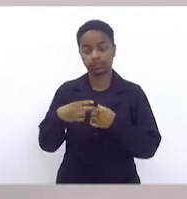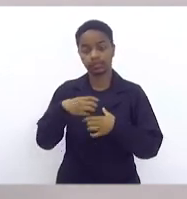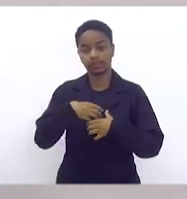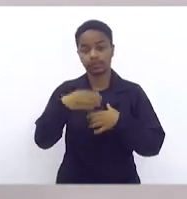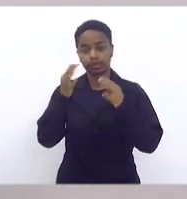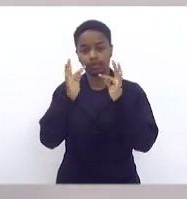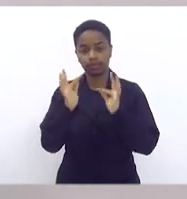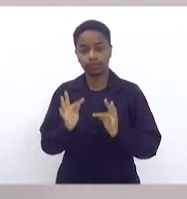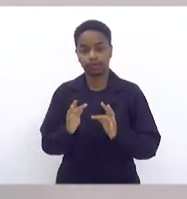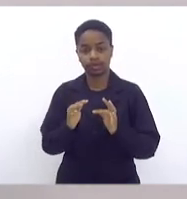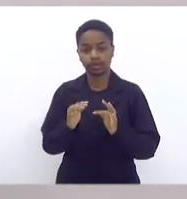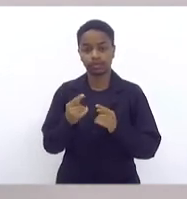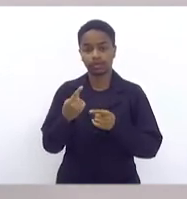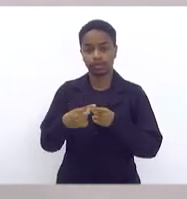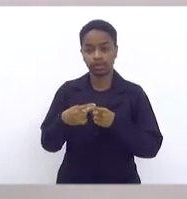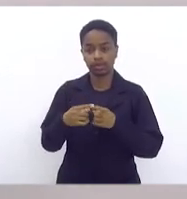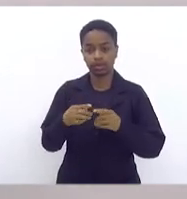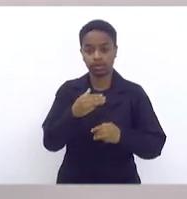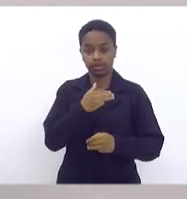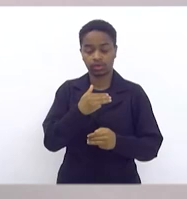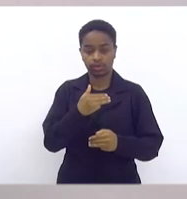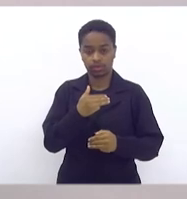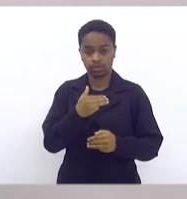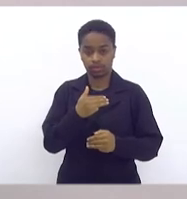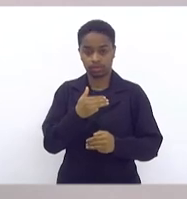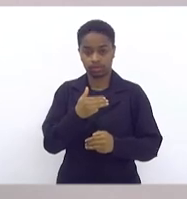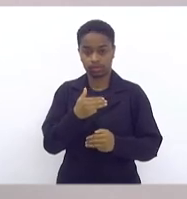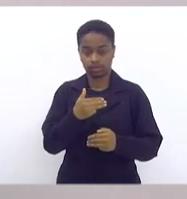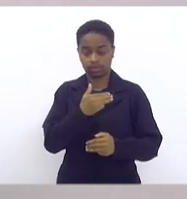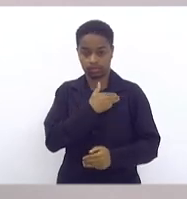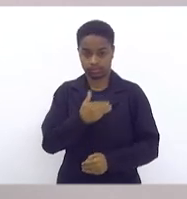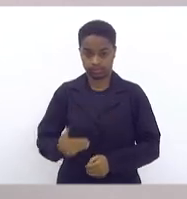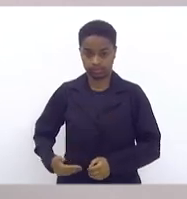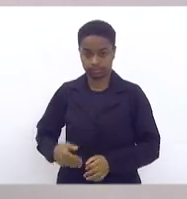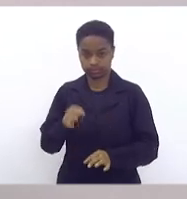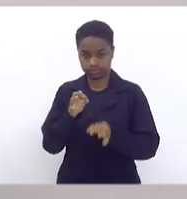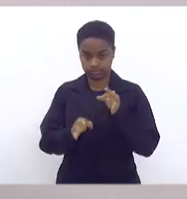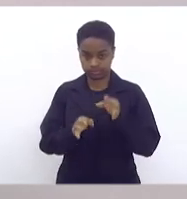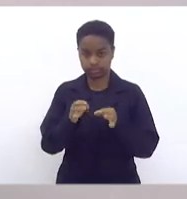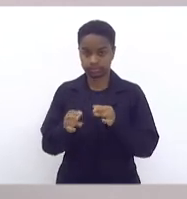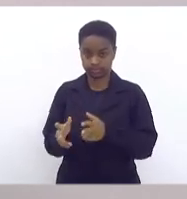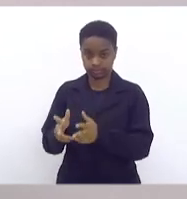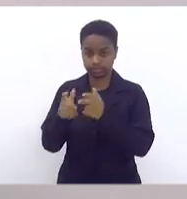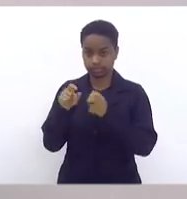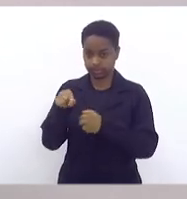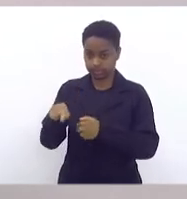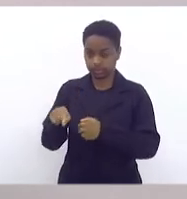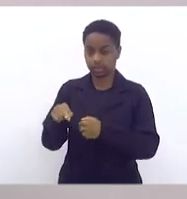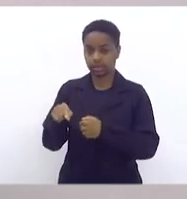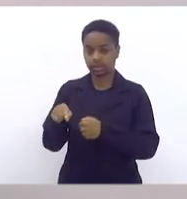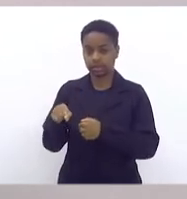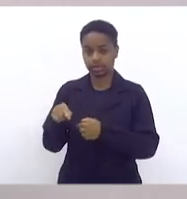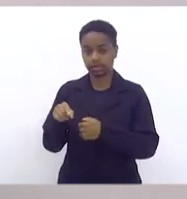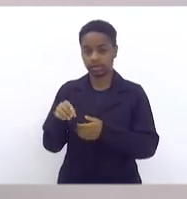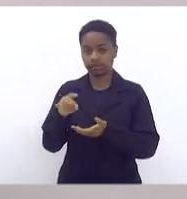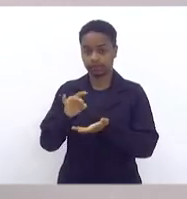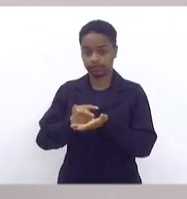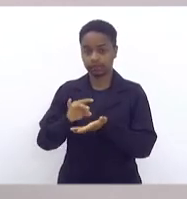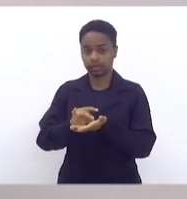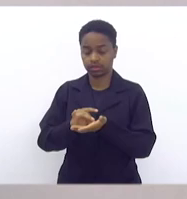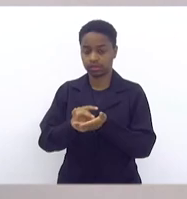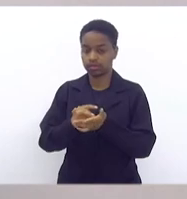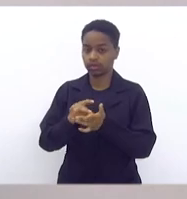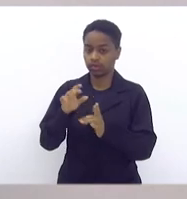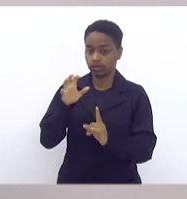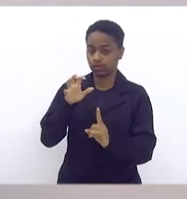quando de pronto o ministro da Justiça reconheceu que esse caso por ser um caso que fere eh indiretamente e